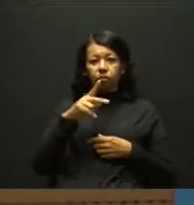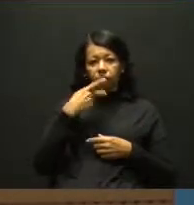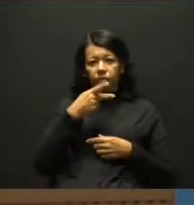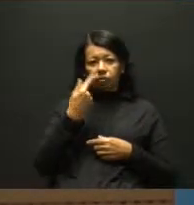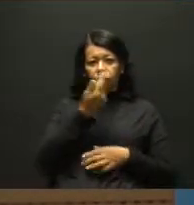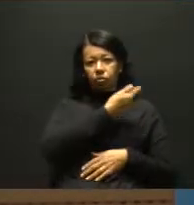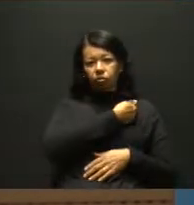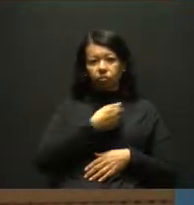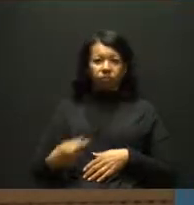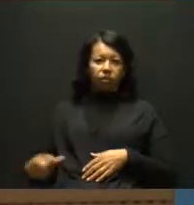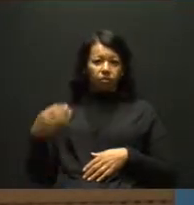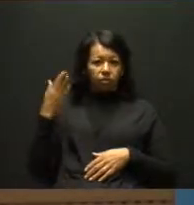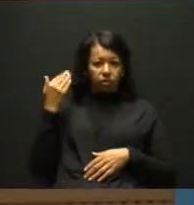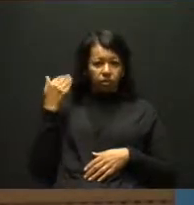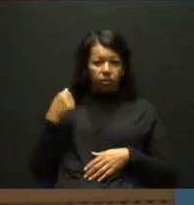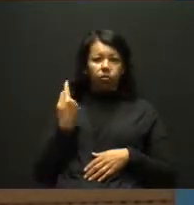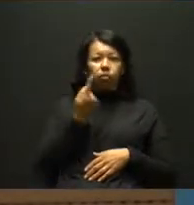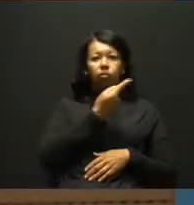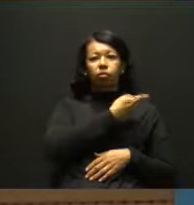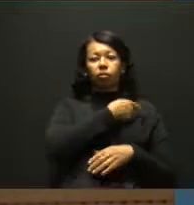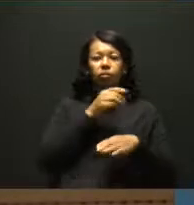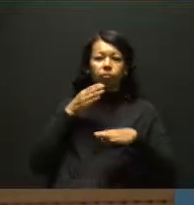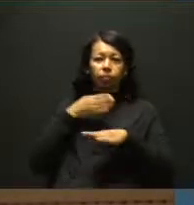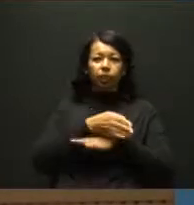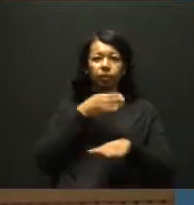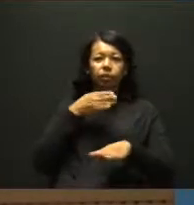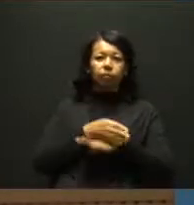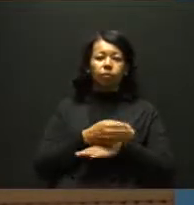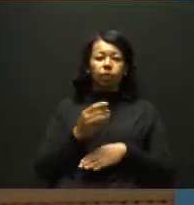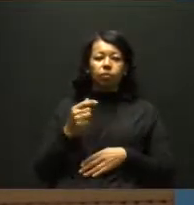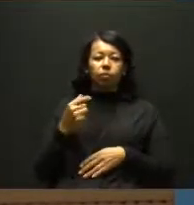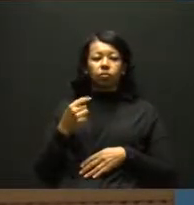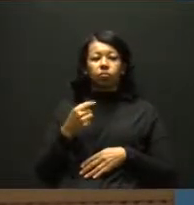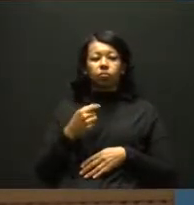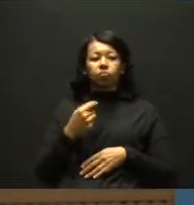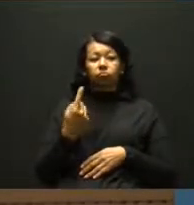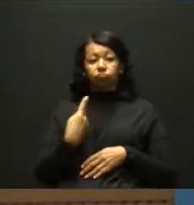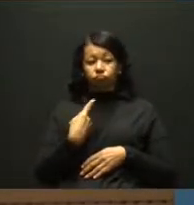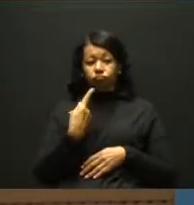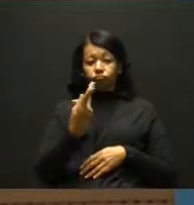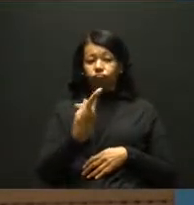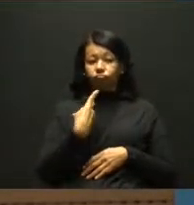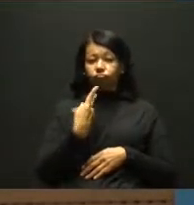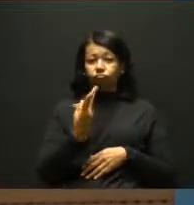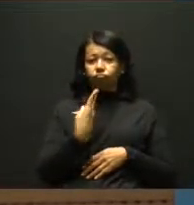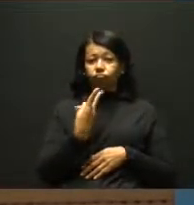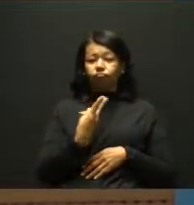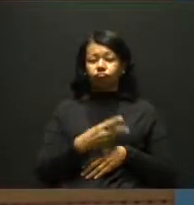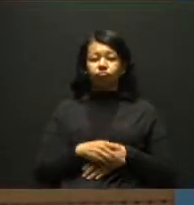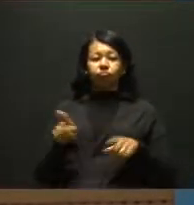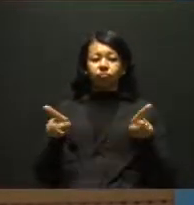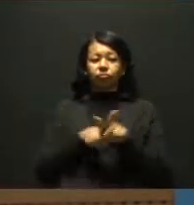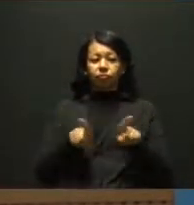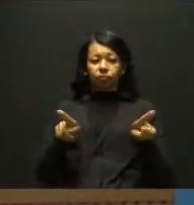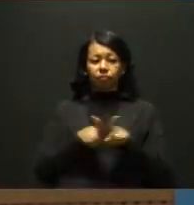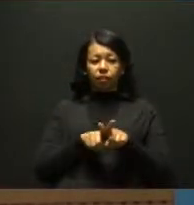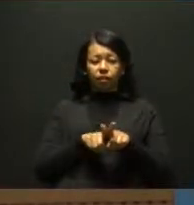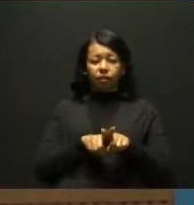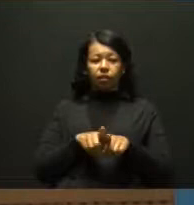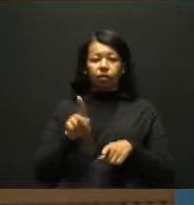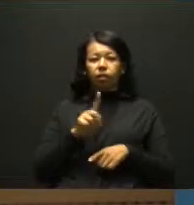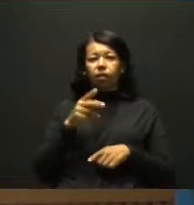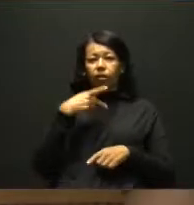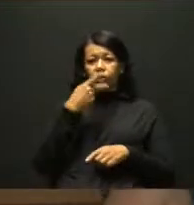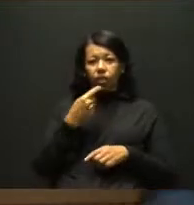do governo anterior nós participamos no plural e vossa excelência também não